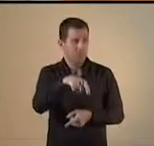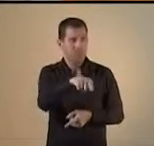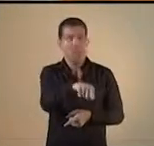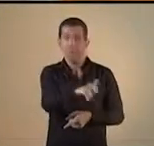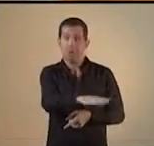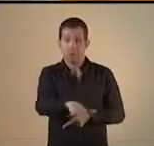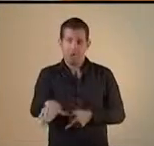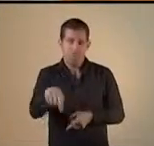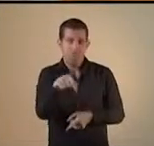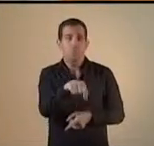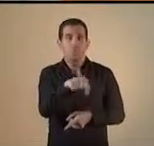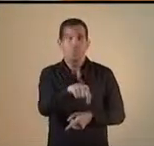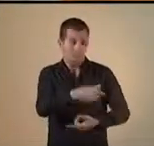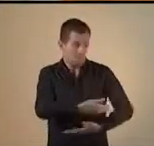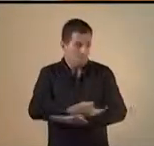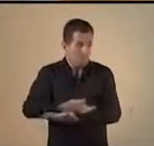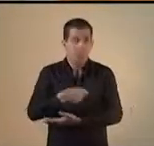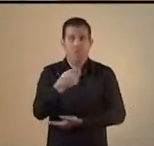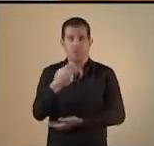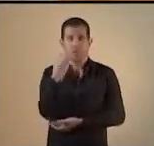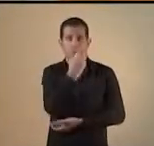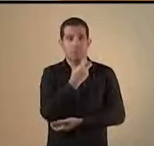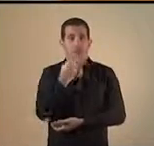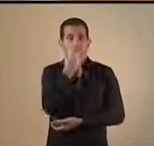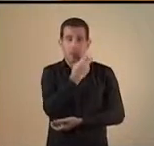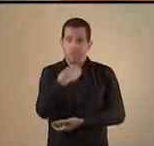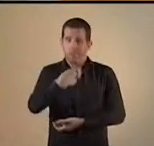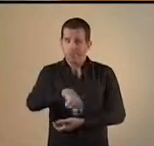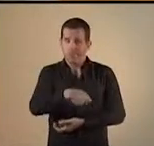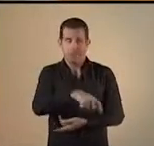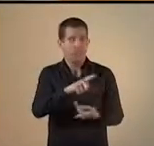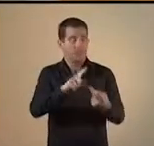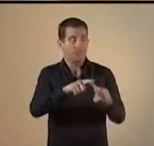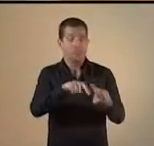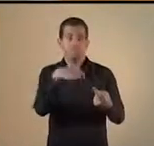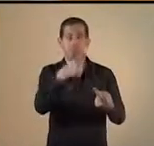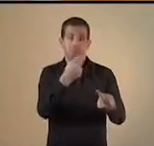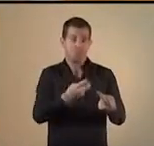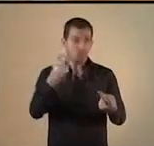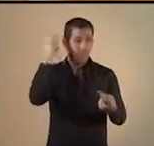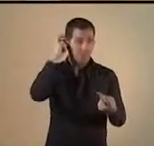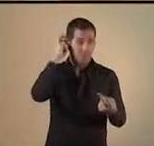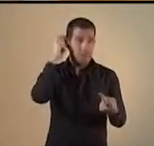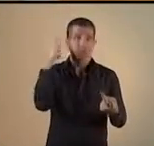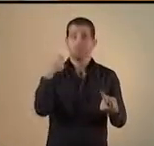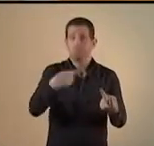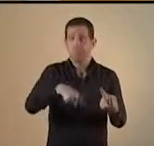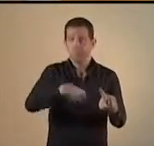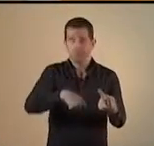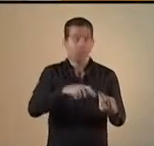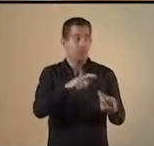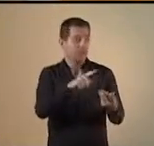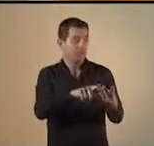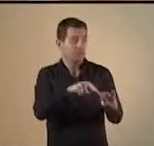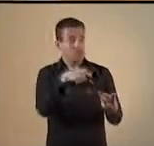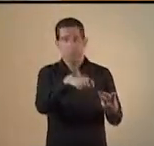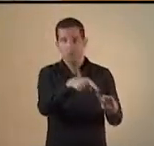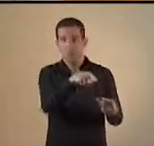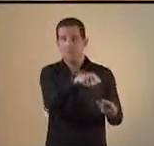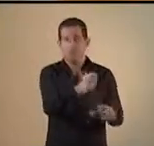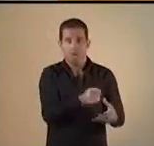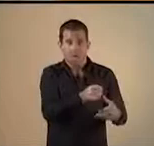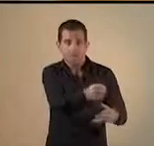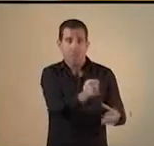essa criança aprenda a falar, é preciso que essa criança seja implantada, é preciso que essa criança conviva